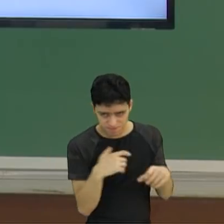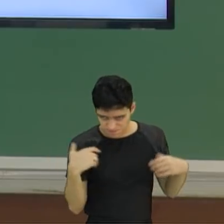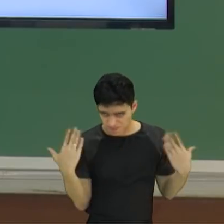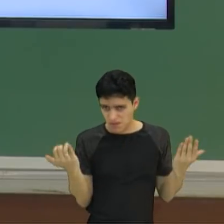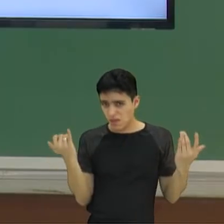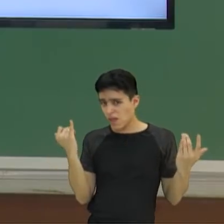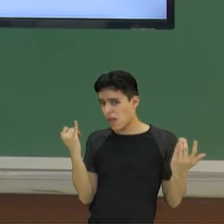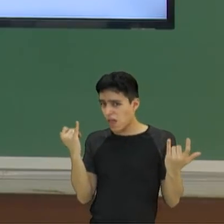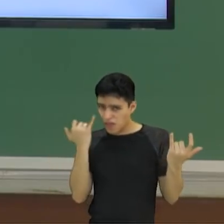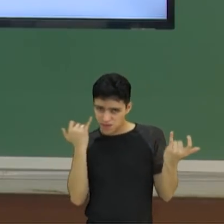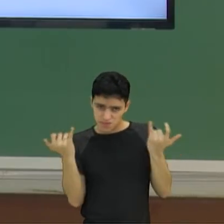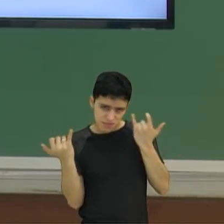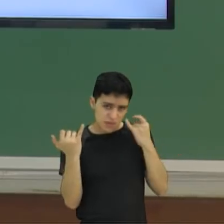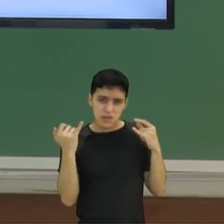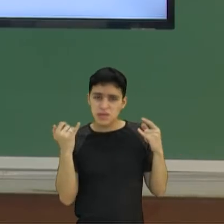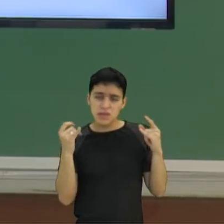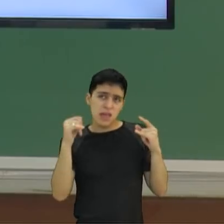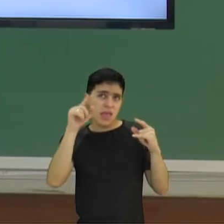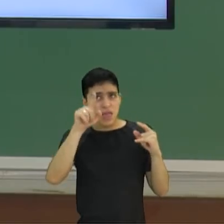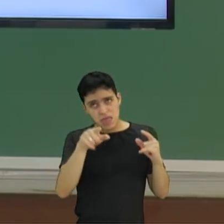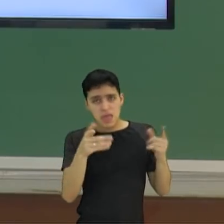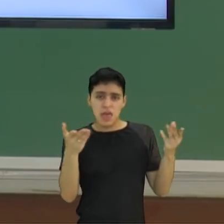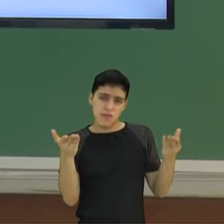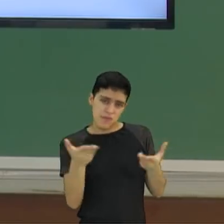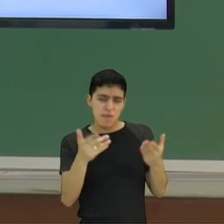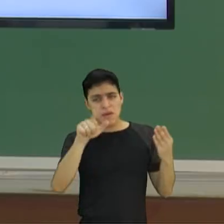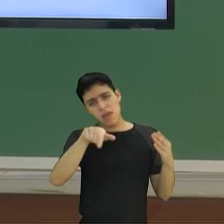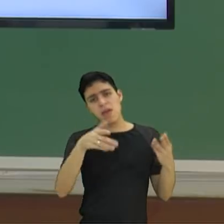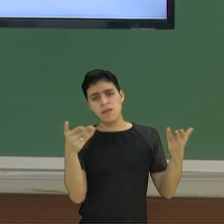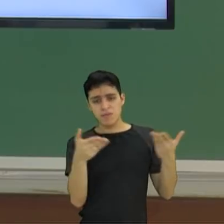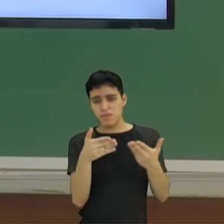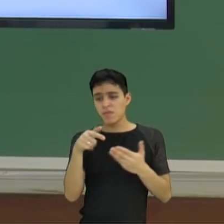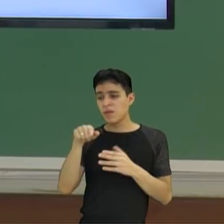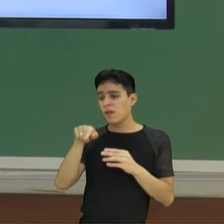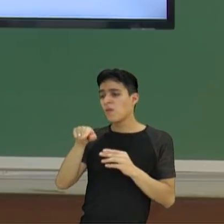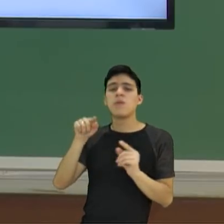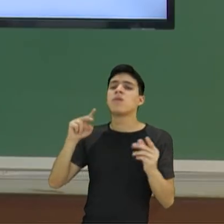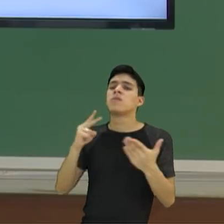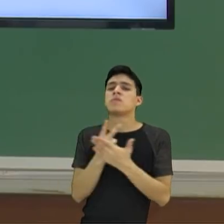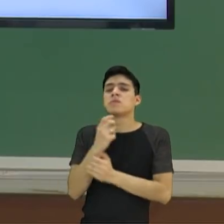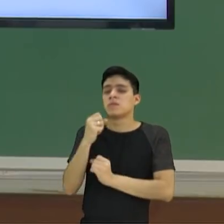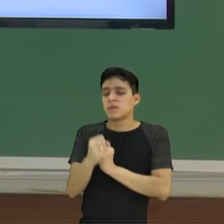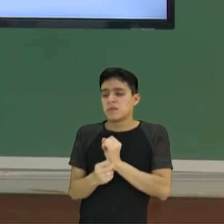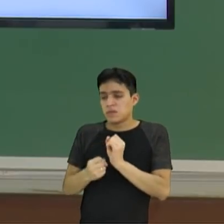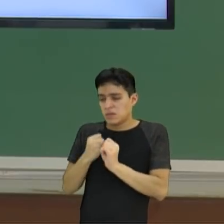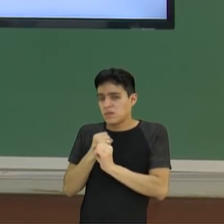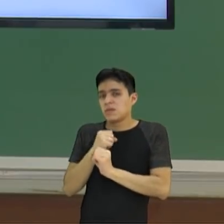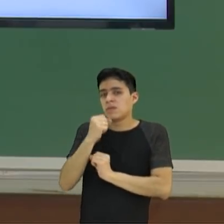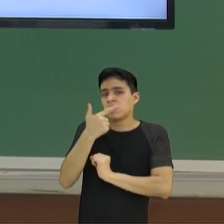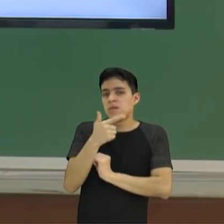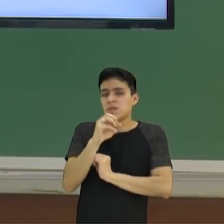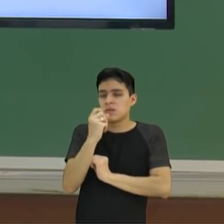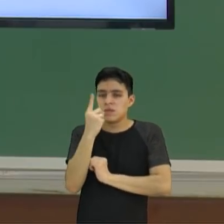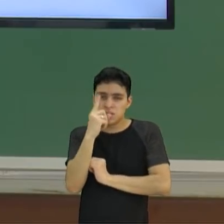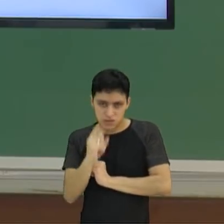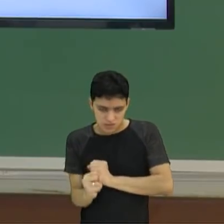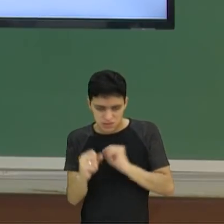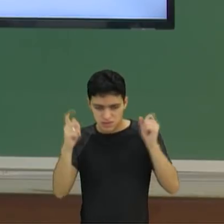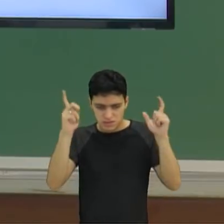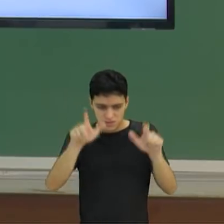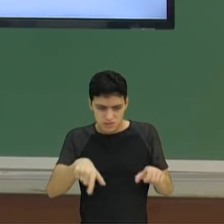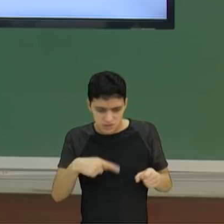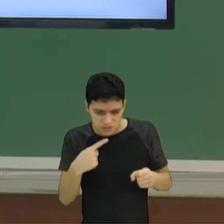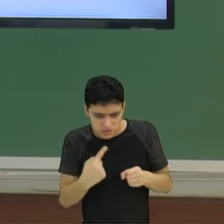atual? É algo atual. Então, a iniciativa do professor aconteceu nesse ano, no decorrer do ano de 2018, na